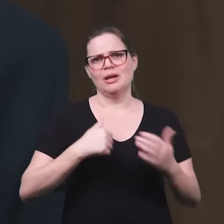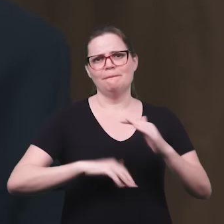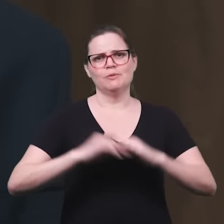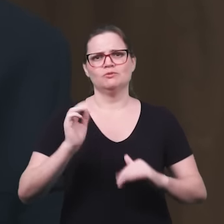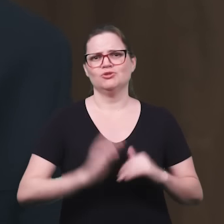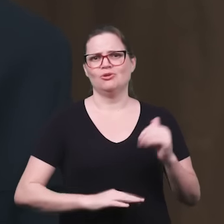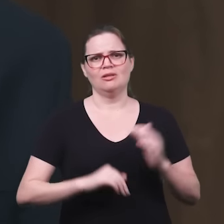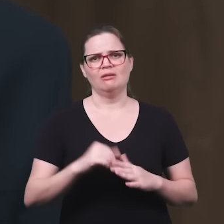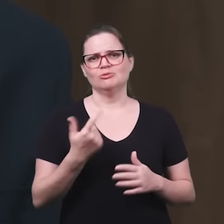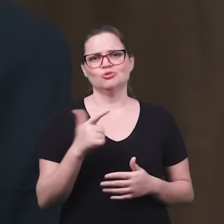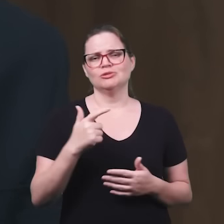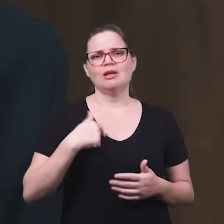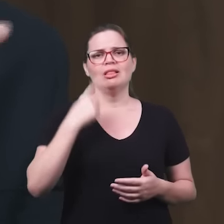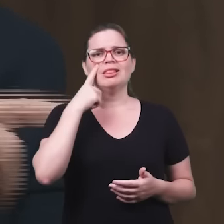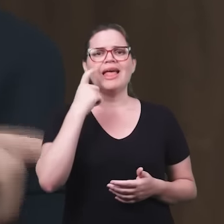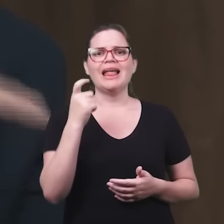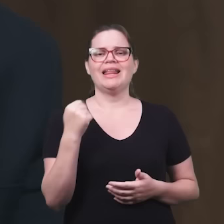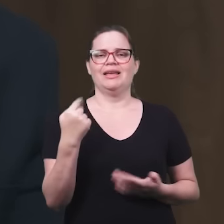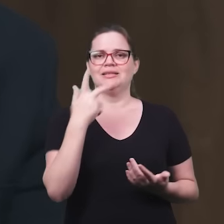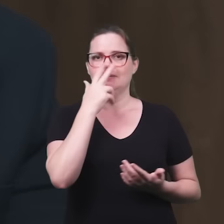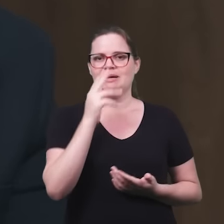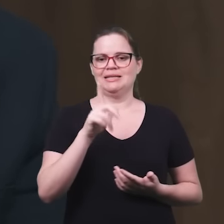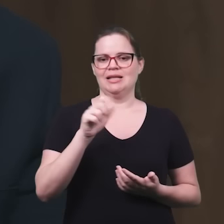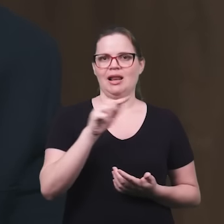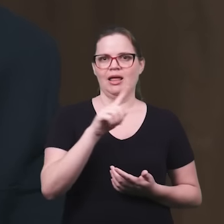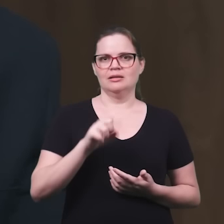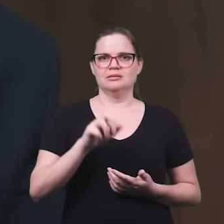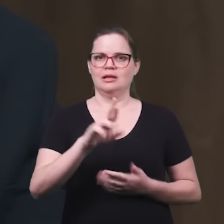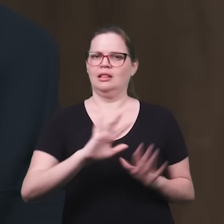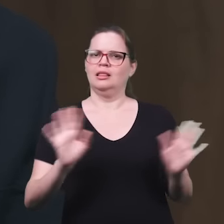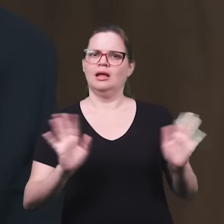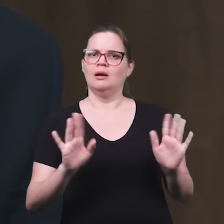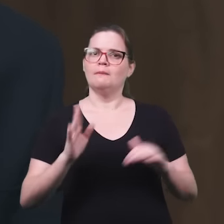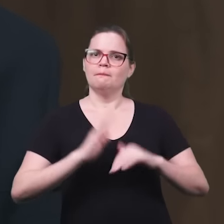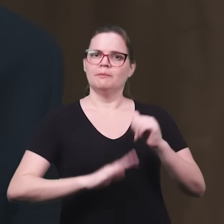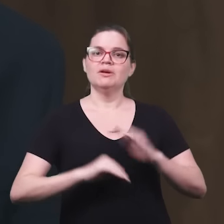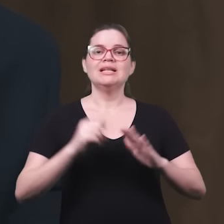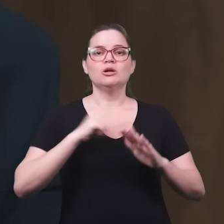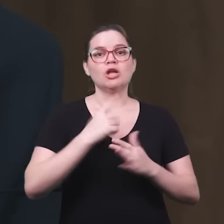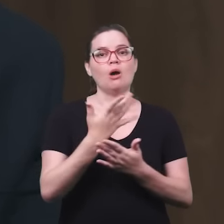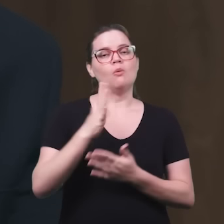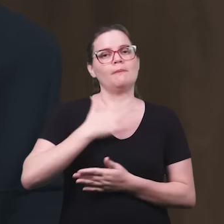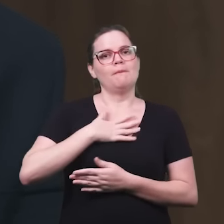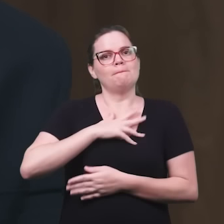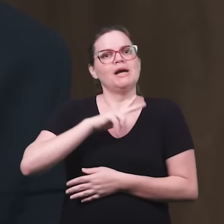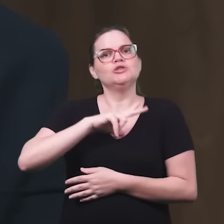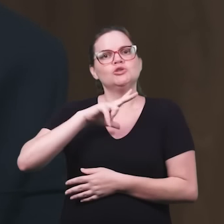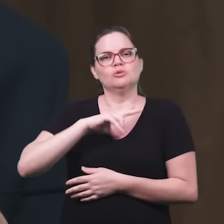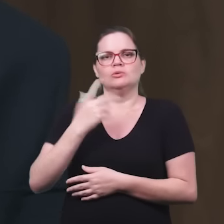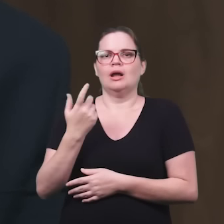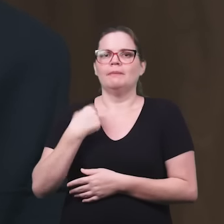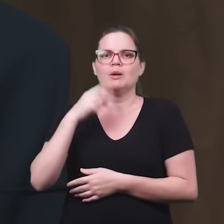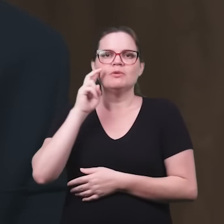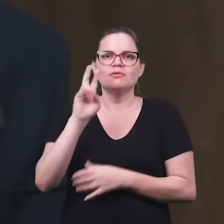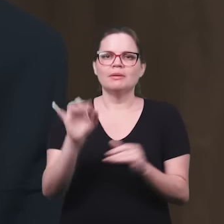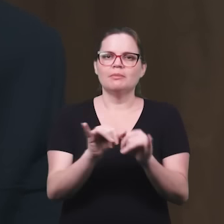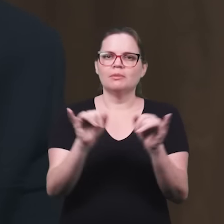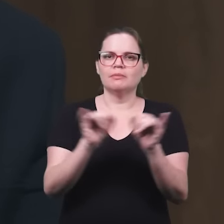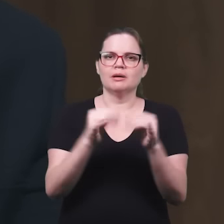hoje é profissional. Inclusive, eu tenho um outro Instagram pessoal, que aí sim é para ficar vendo coisas dos meus amigos, bobeira, postar foto do meu